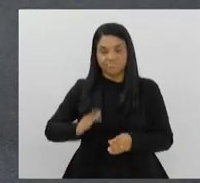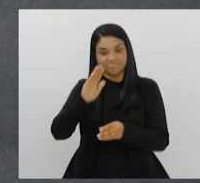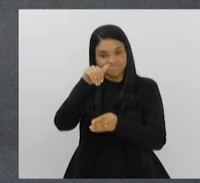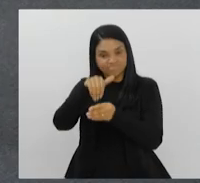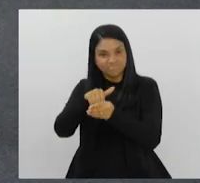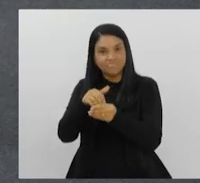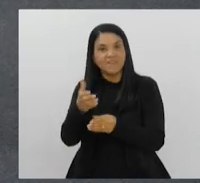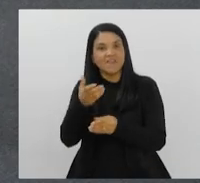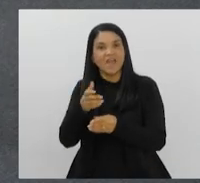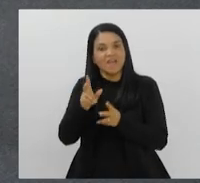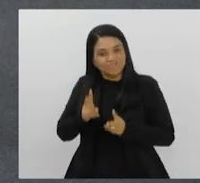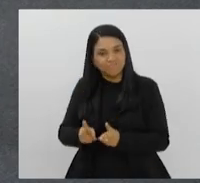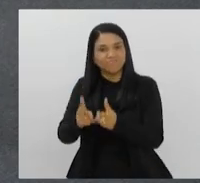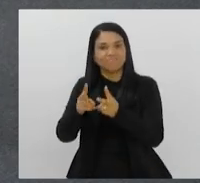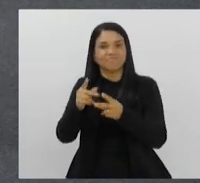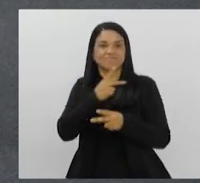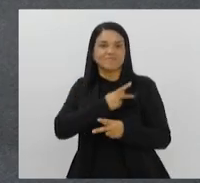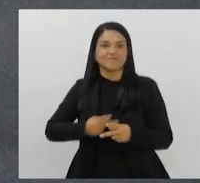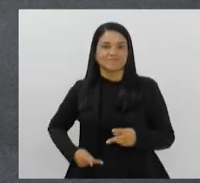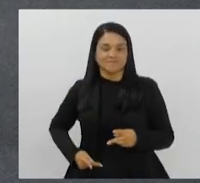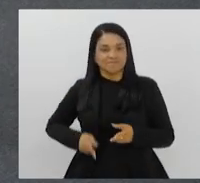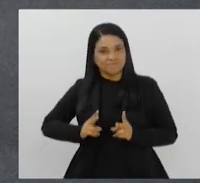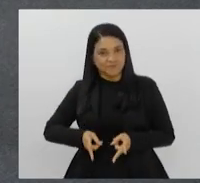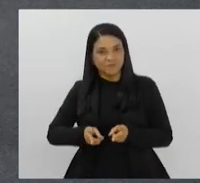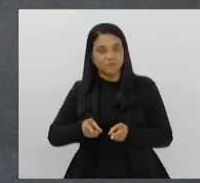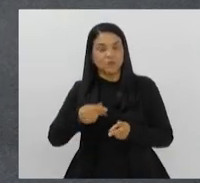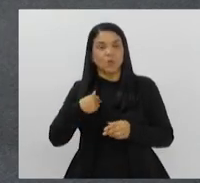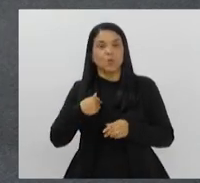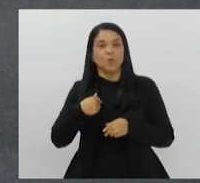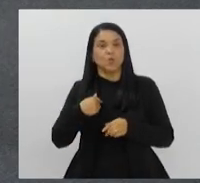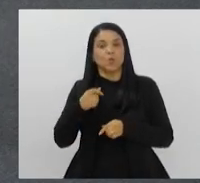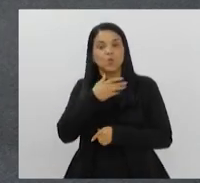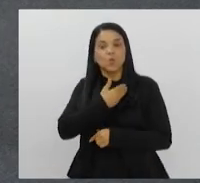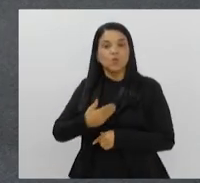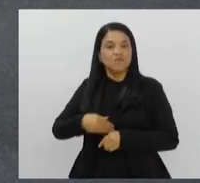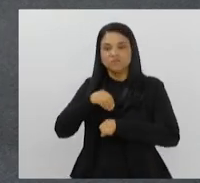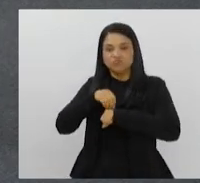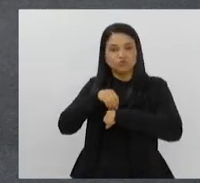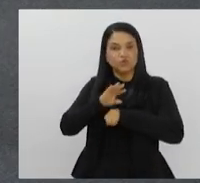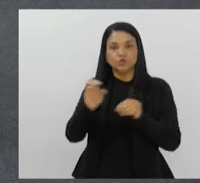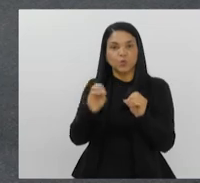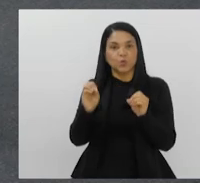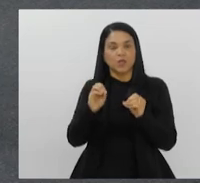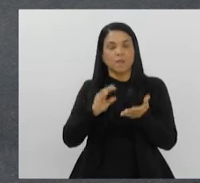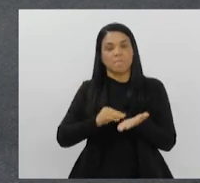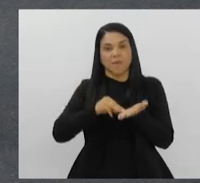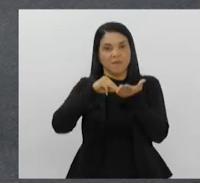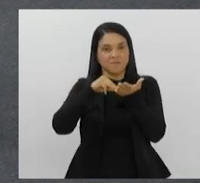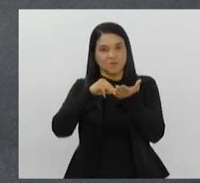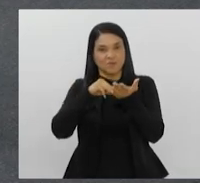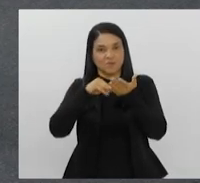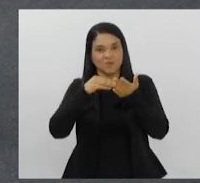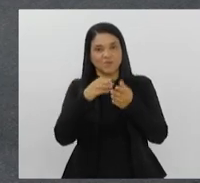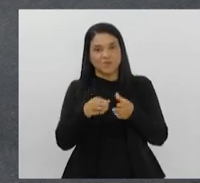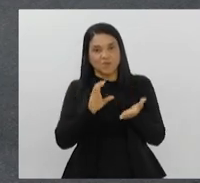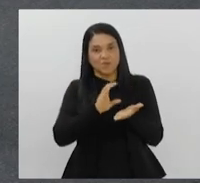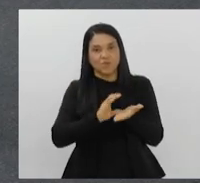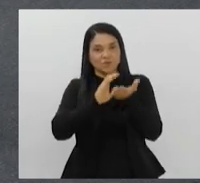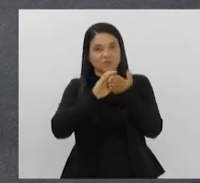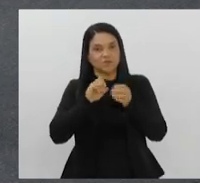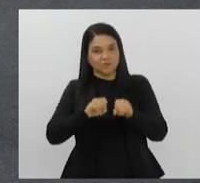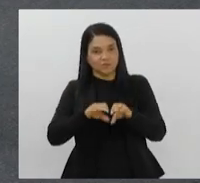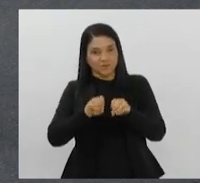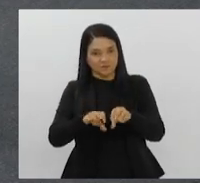presidente, o que o governo fez? Não indicou os seus membros no Conselho Estadual de Educação, então o Conselho